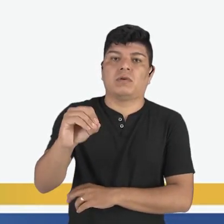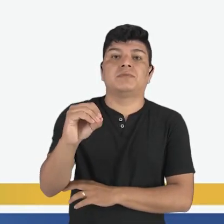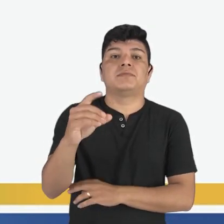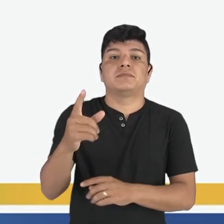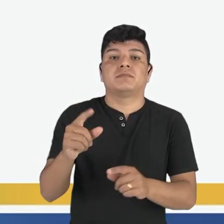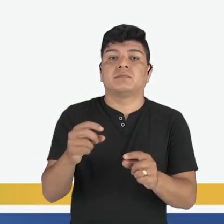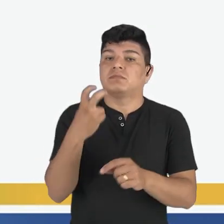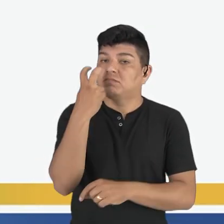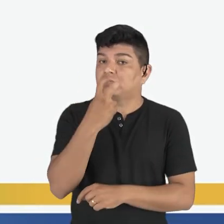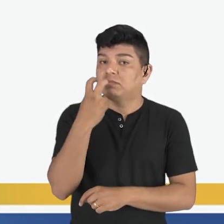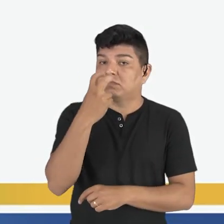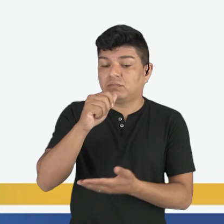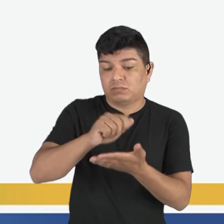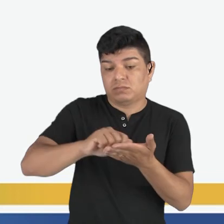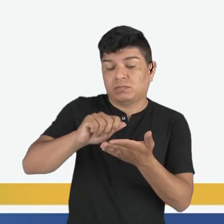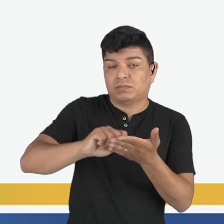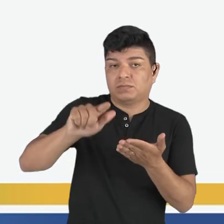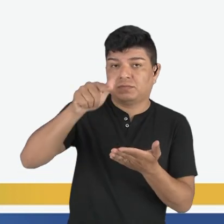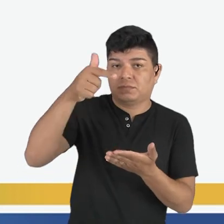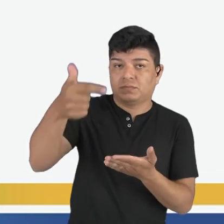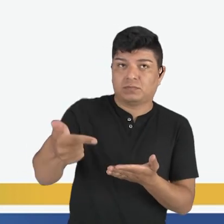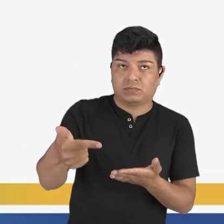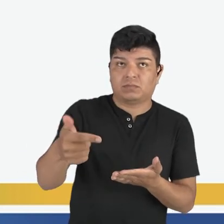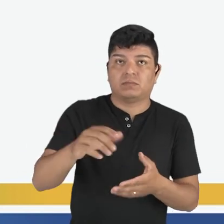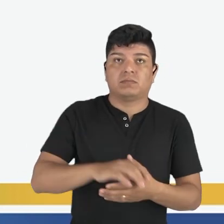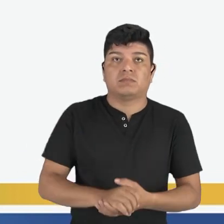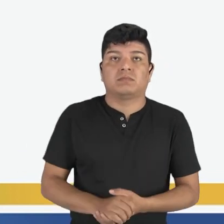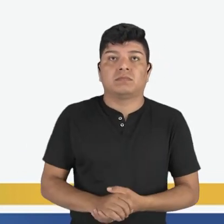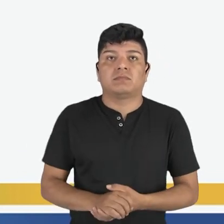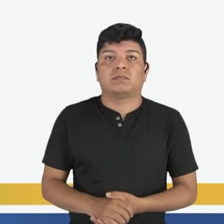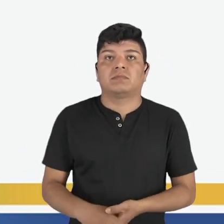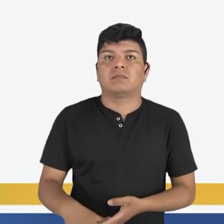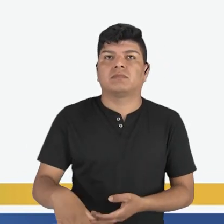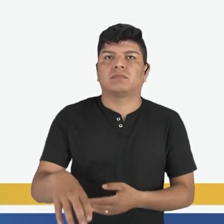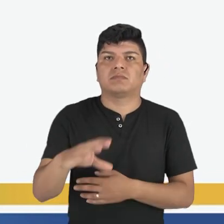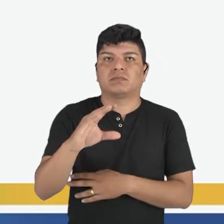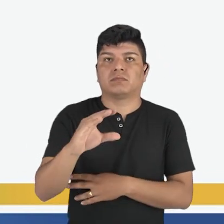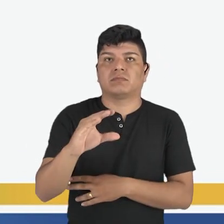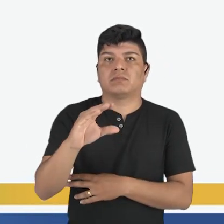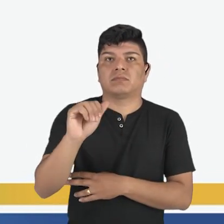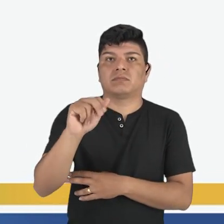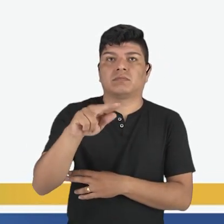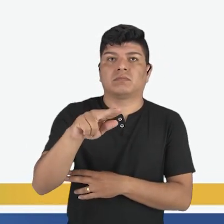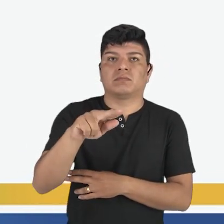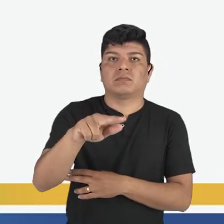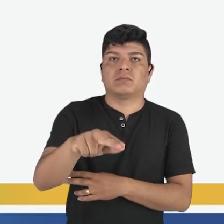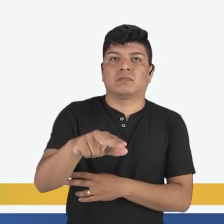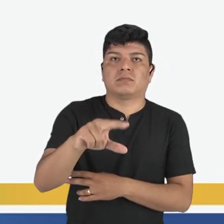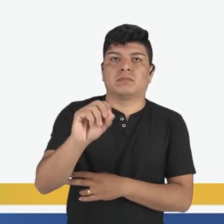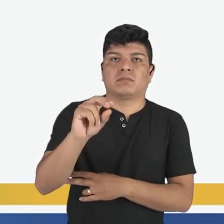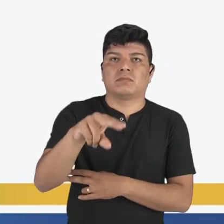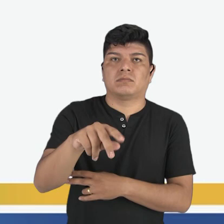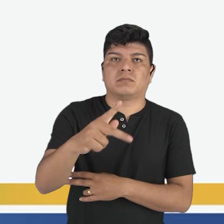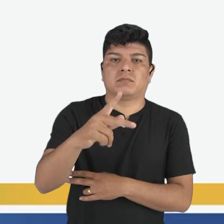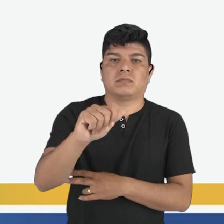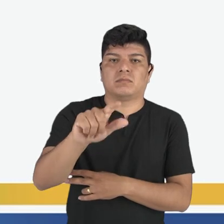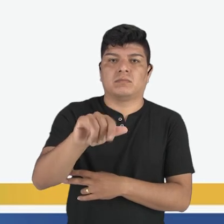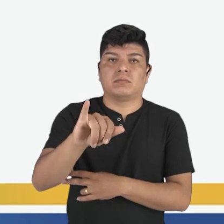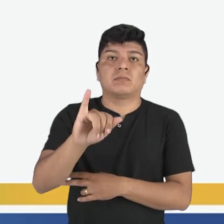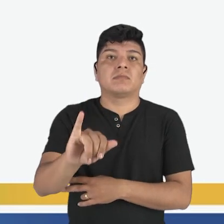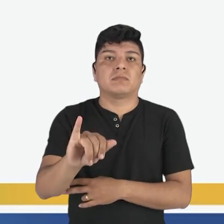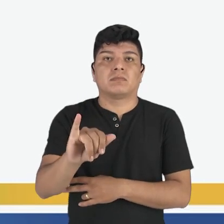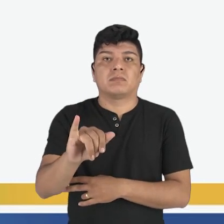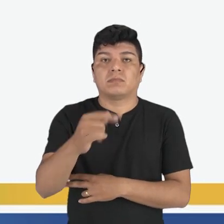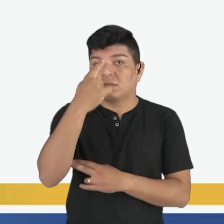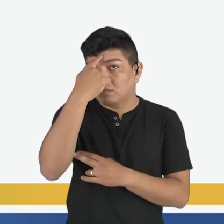foi registrada depois, é o chamado cânone Pali, e há imagens também. Diante do